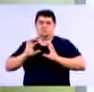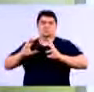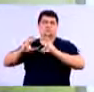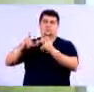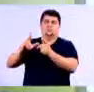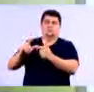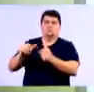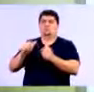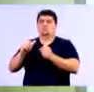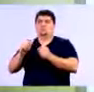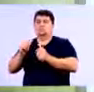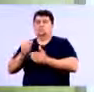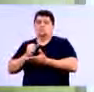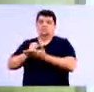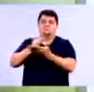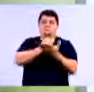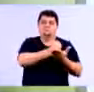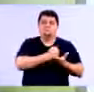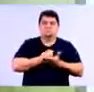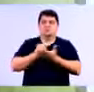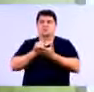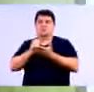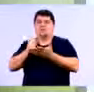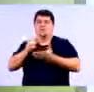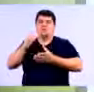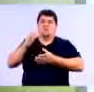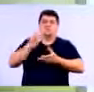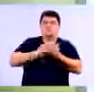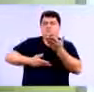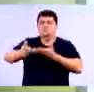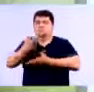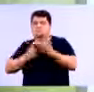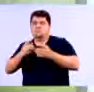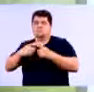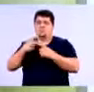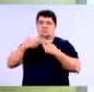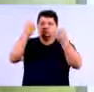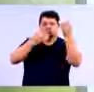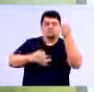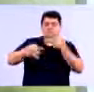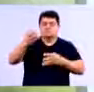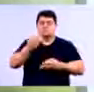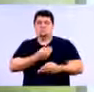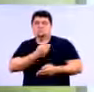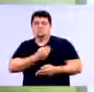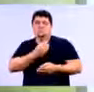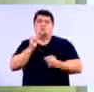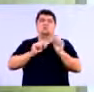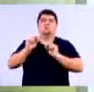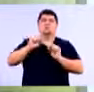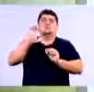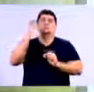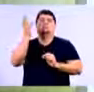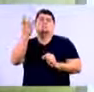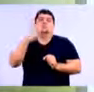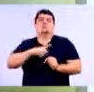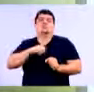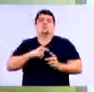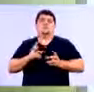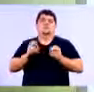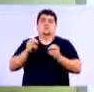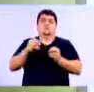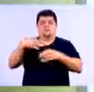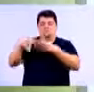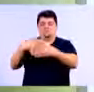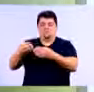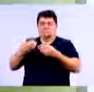da empresa, dentro da consultoria a gente orienta, né, para participar dessas ações, para fomentar melhor o resultado final, e aí eu acabei ganhando